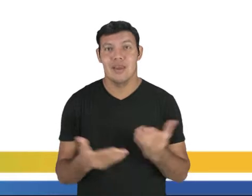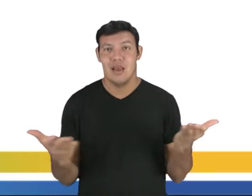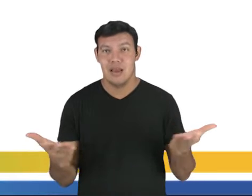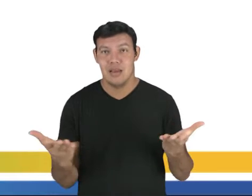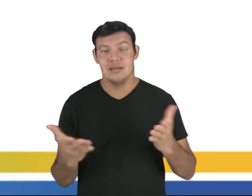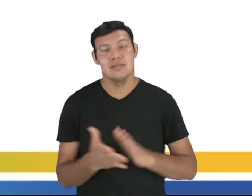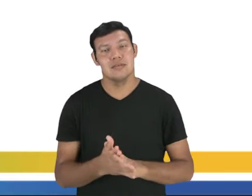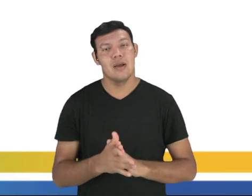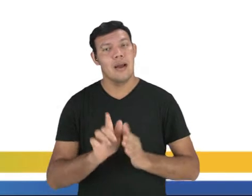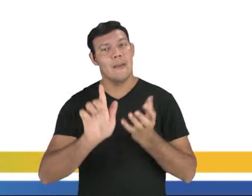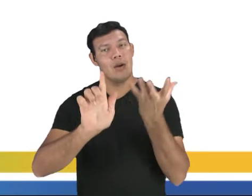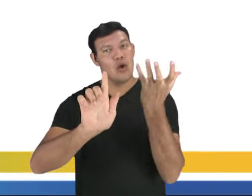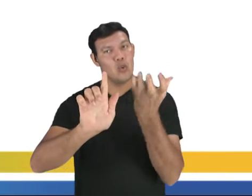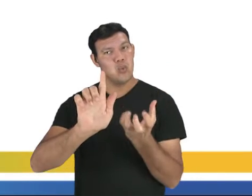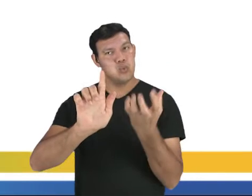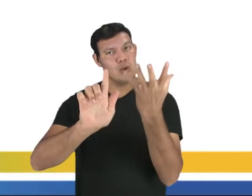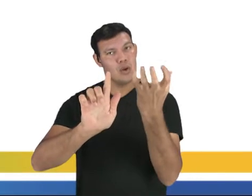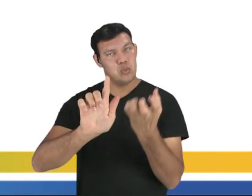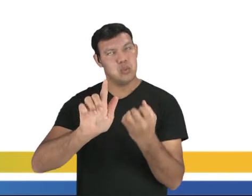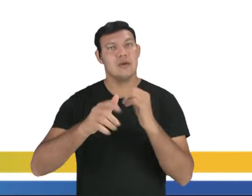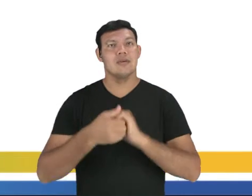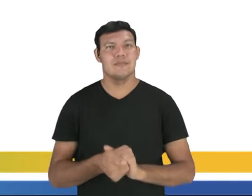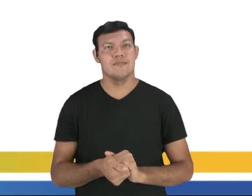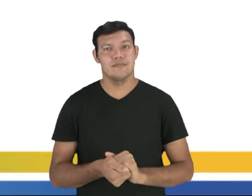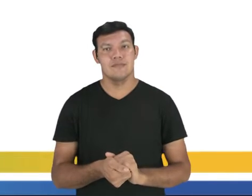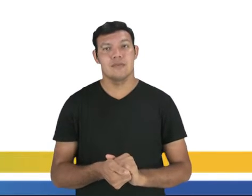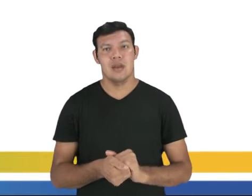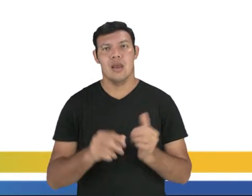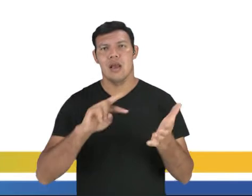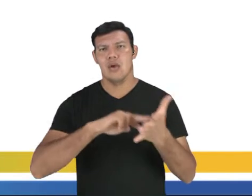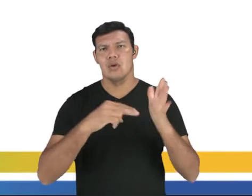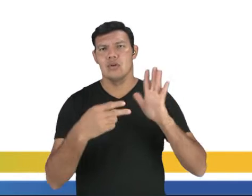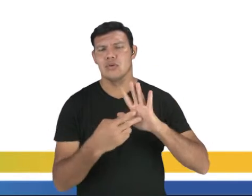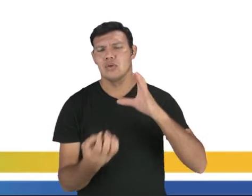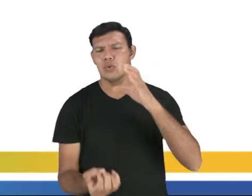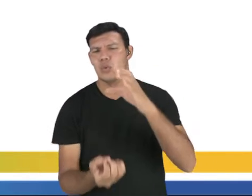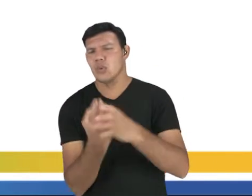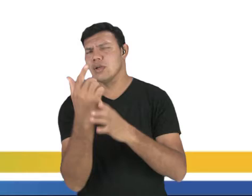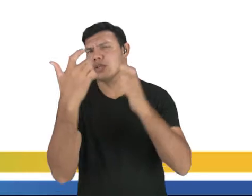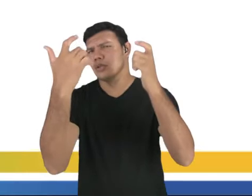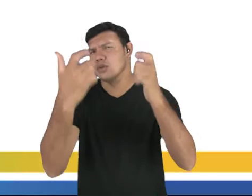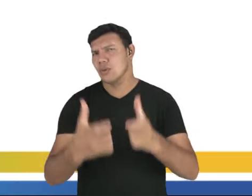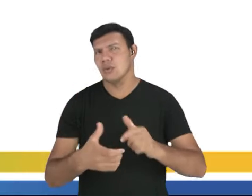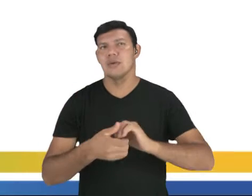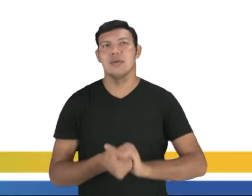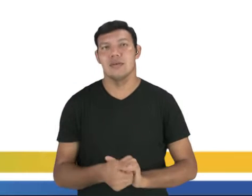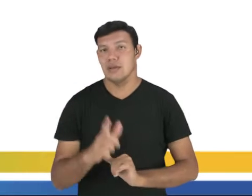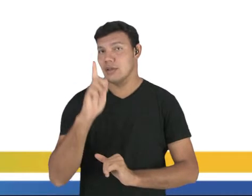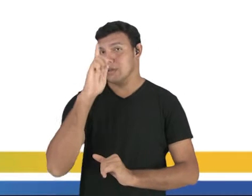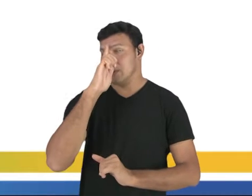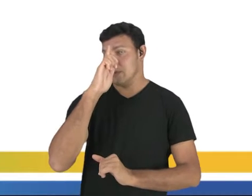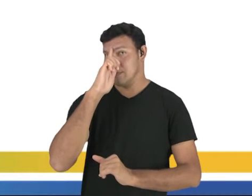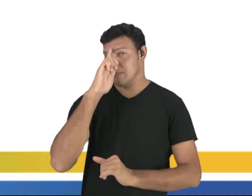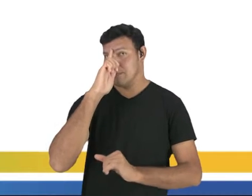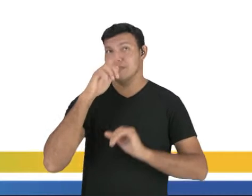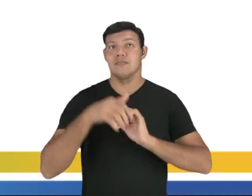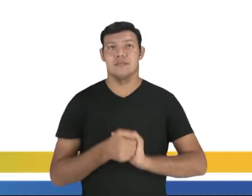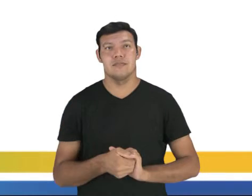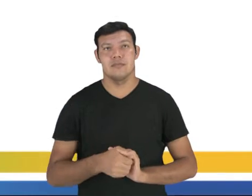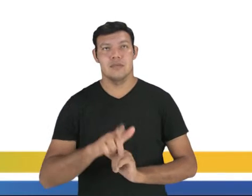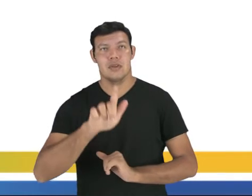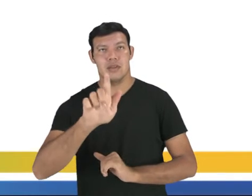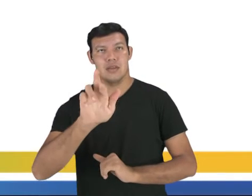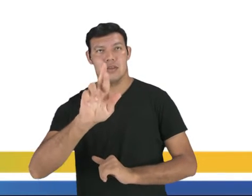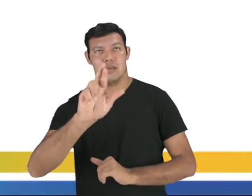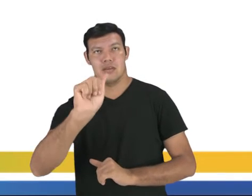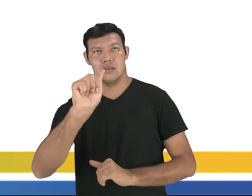palavra gravidade. E aí vamos ver de onde vem a palavra gravidade, né? Gravidade vem do latim graves,